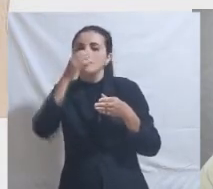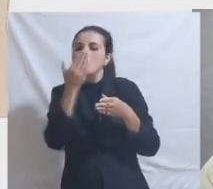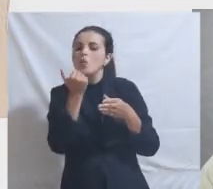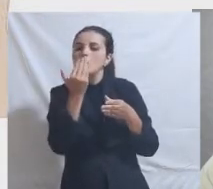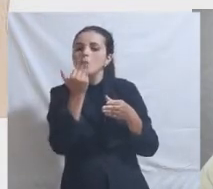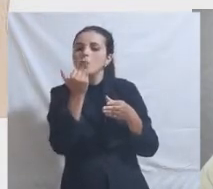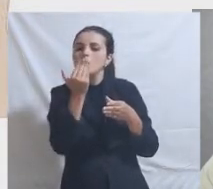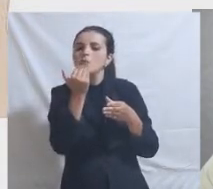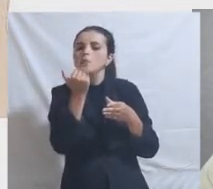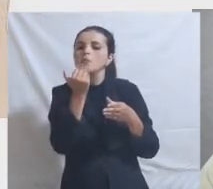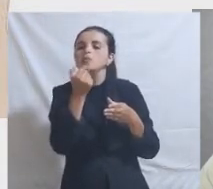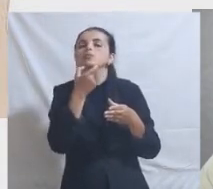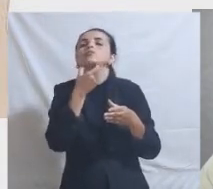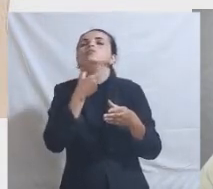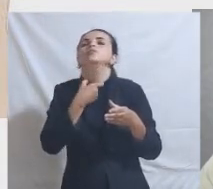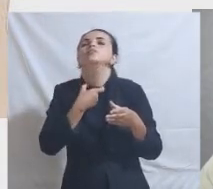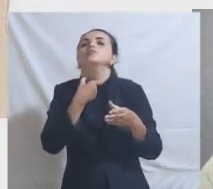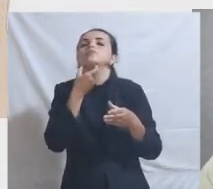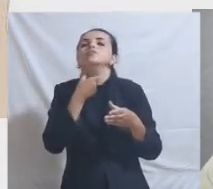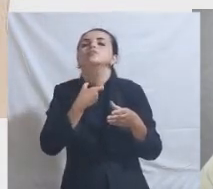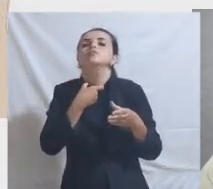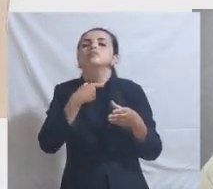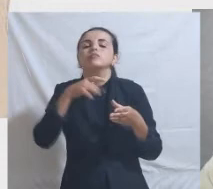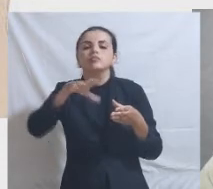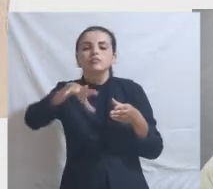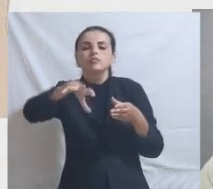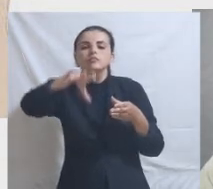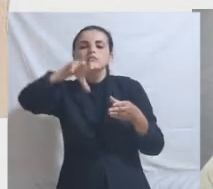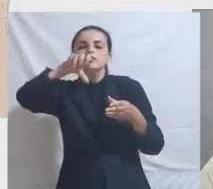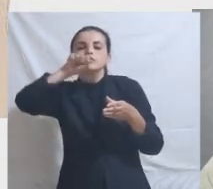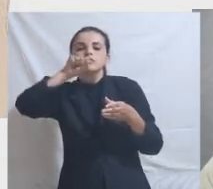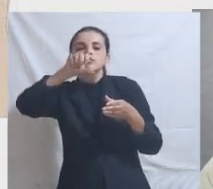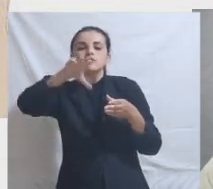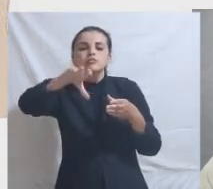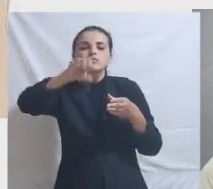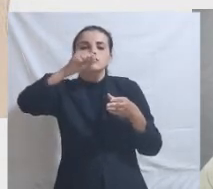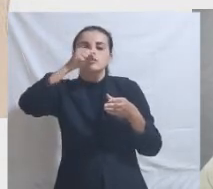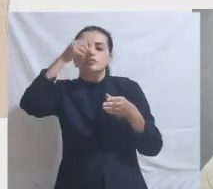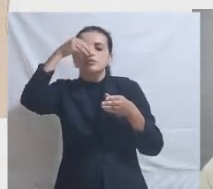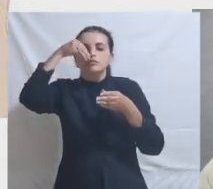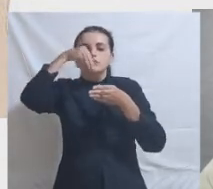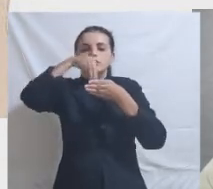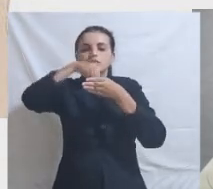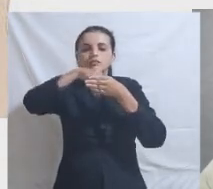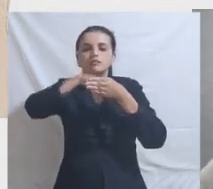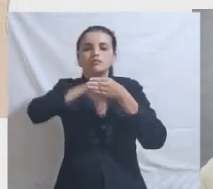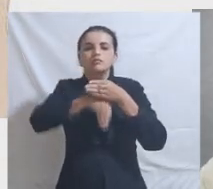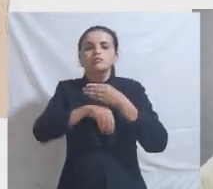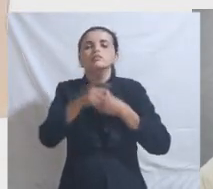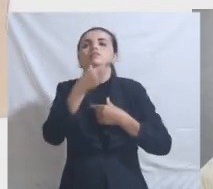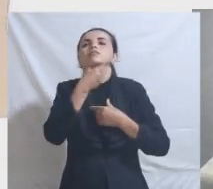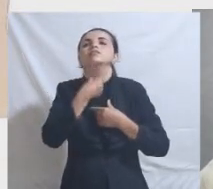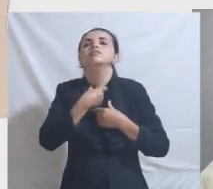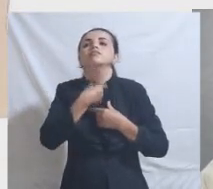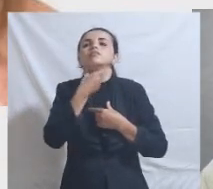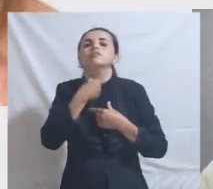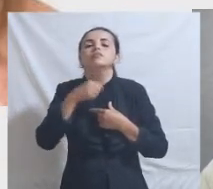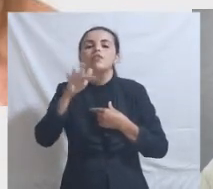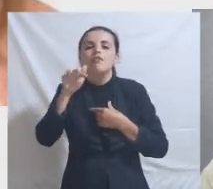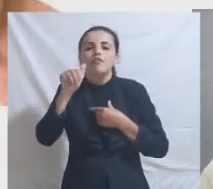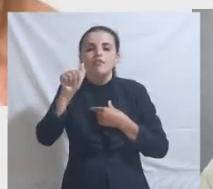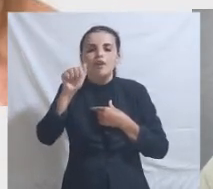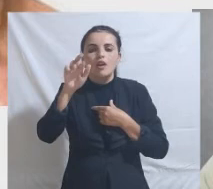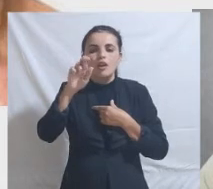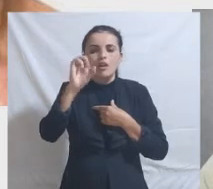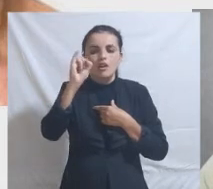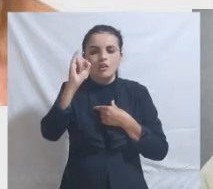vêm aqui pela boca e o ar que vem pelo nariz, elas passam pelo mesmo local, que é chamado de faringe. Em seguida, nós temos